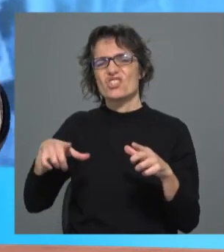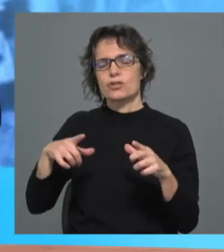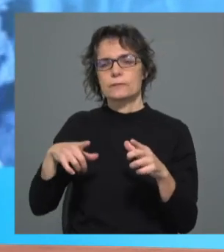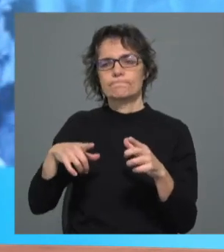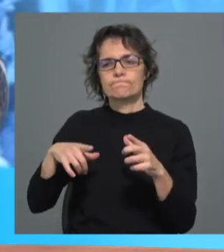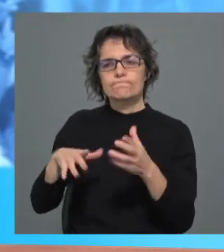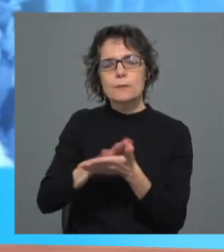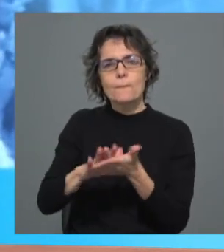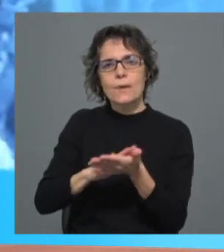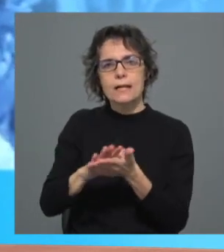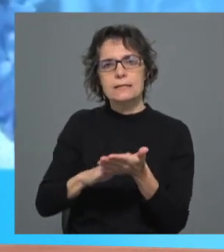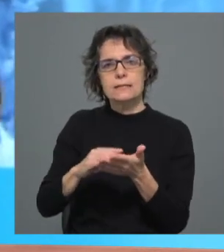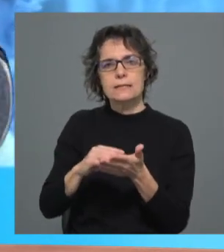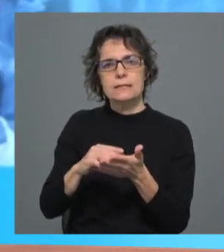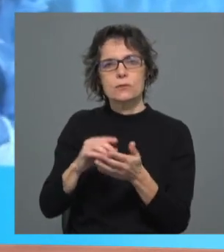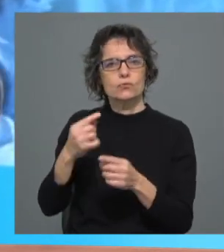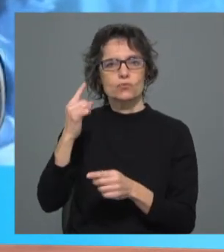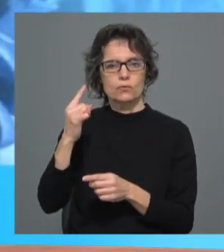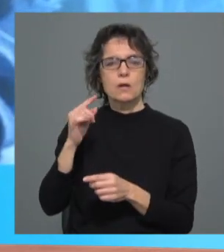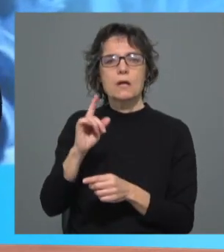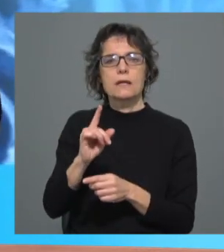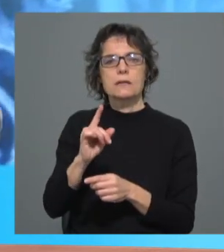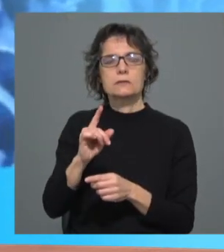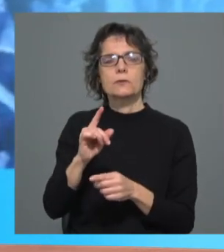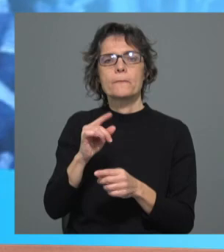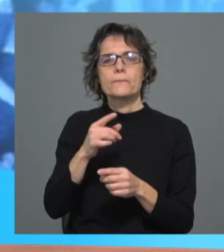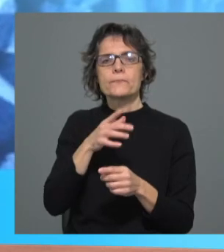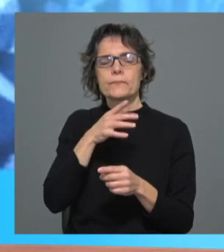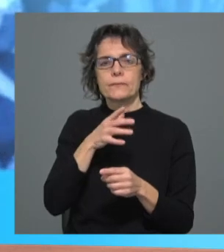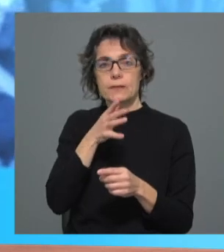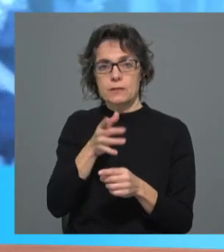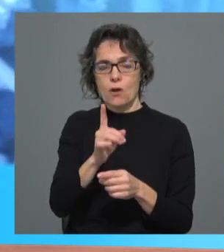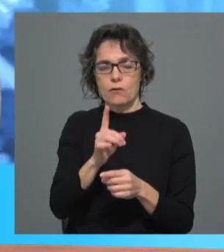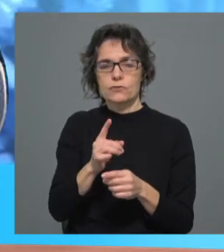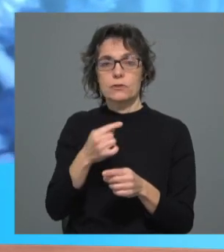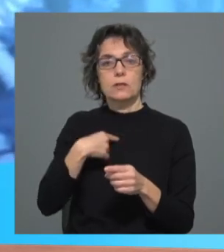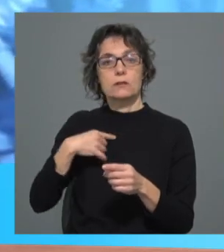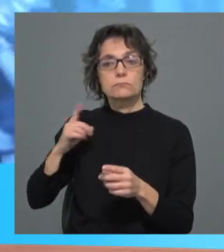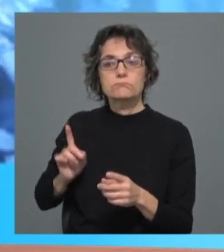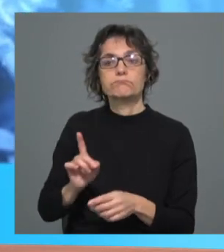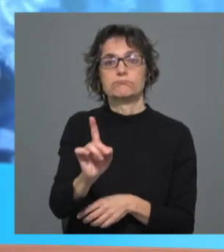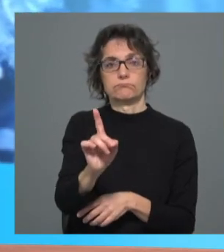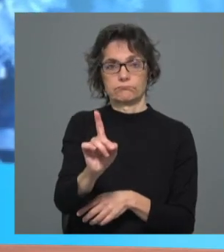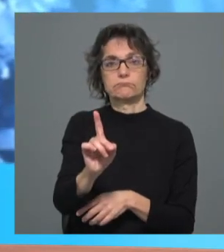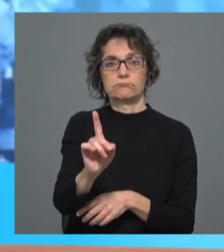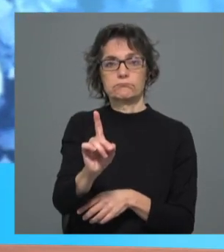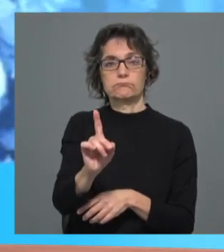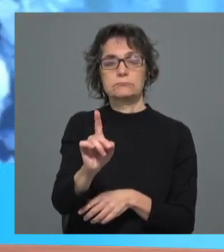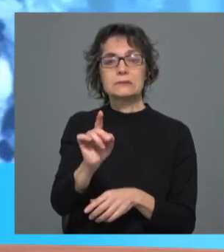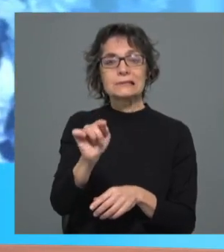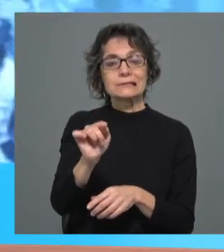da linguagem. Por isso é que ele diz aos Coríntios: eu fui ter convosco, não foi com a